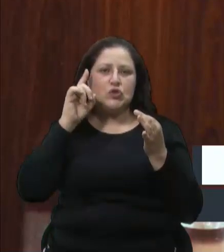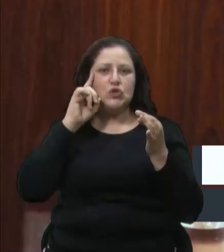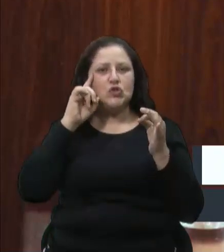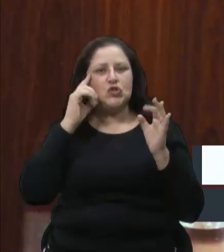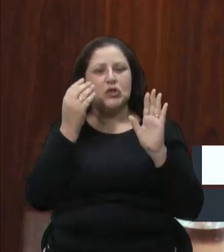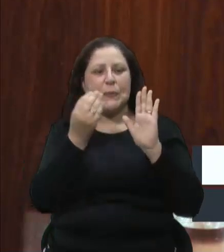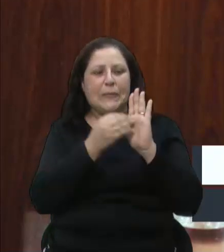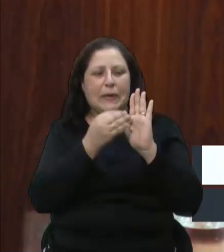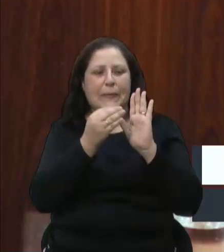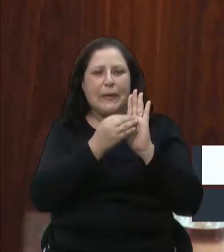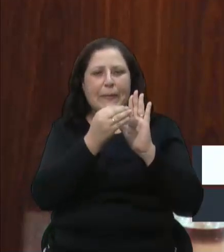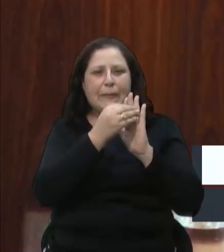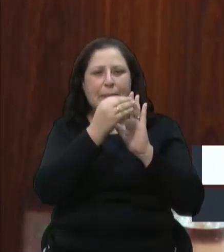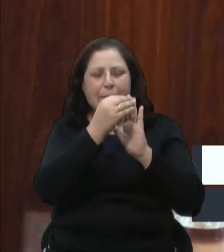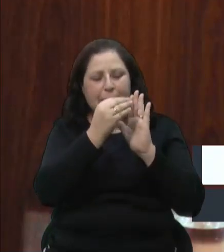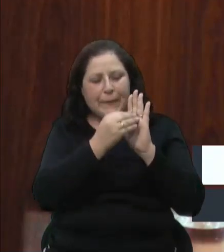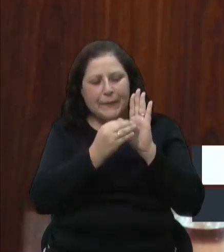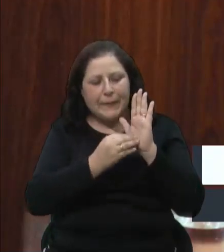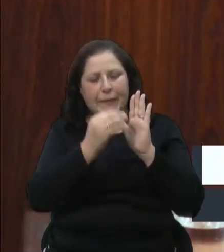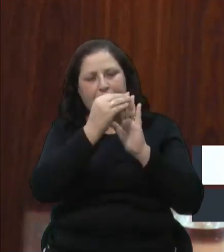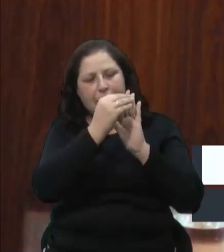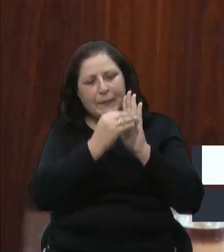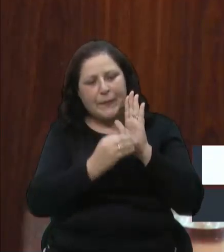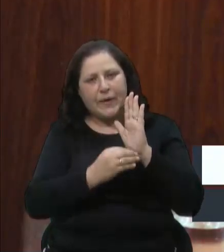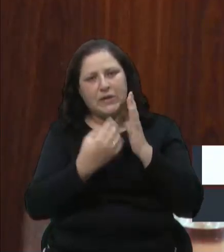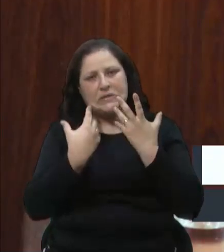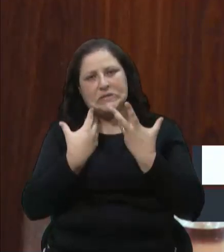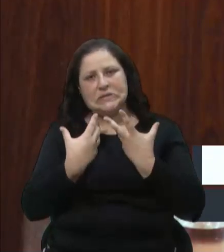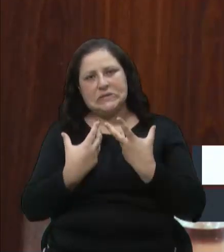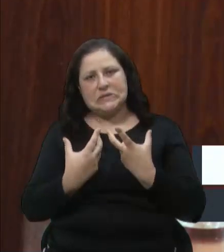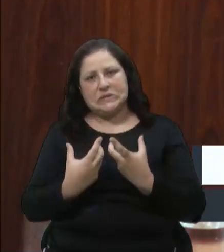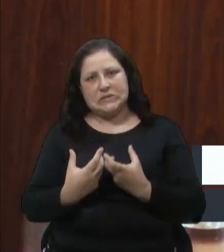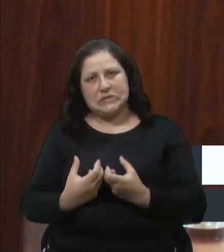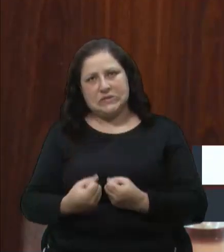dias, tudo anotado, e como isso era cansativo,